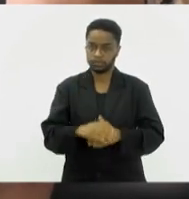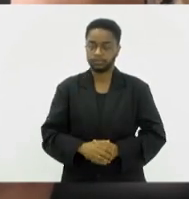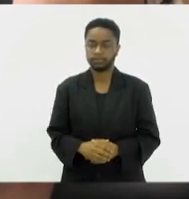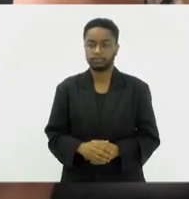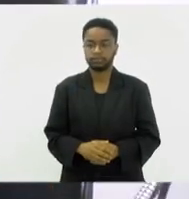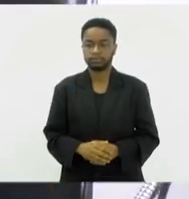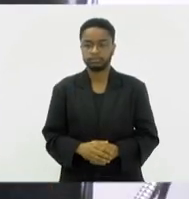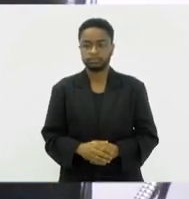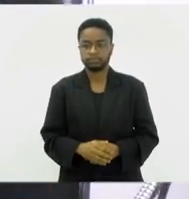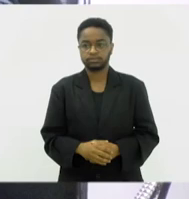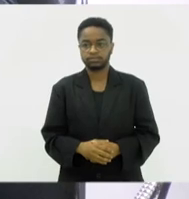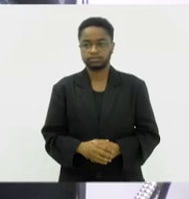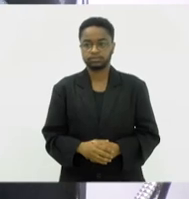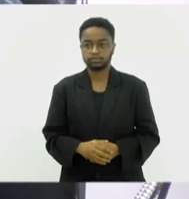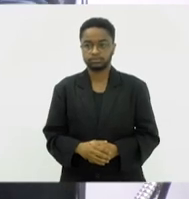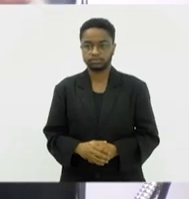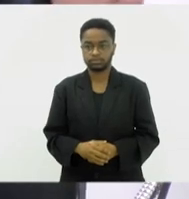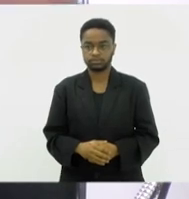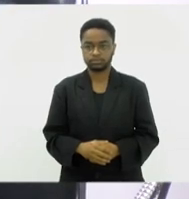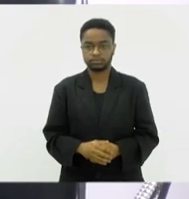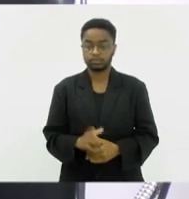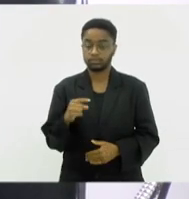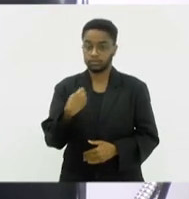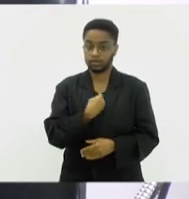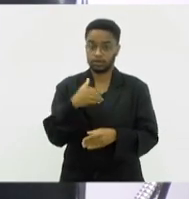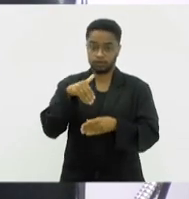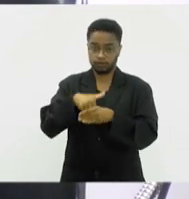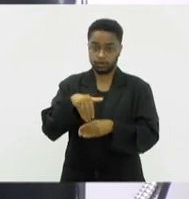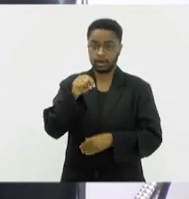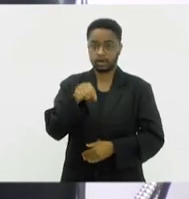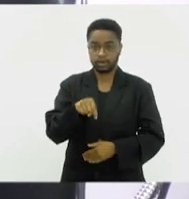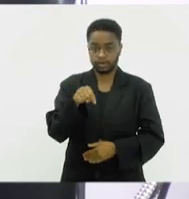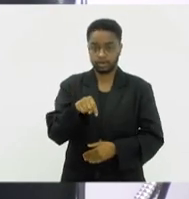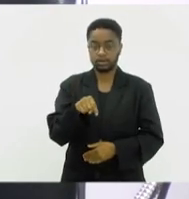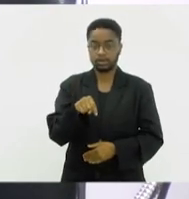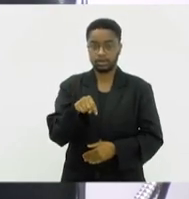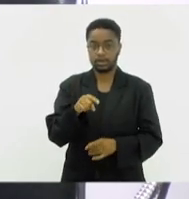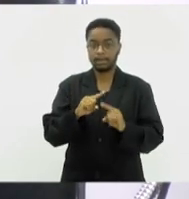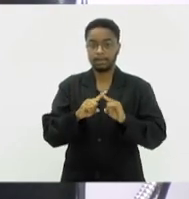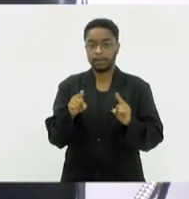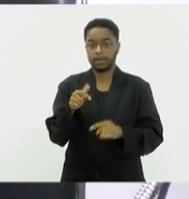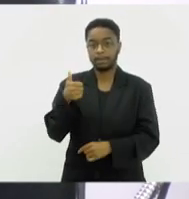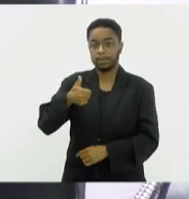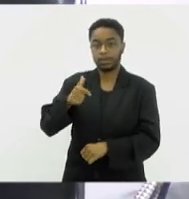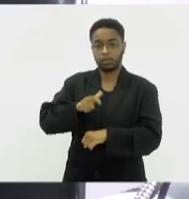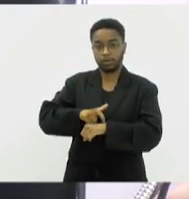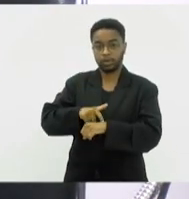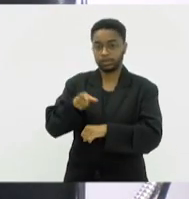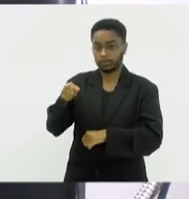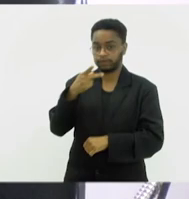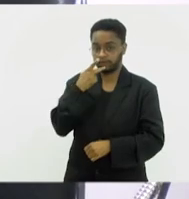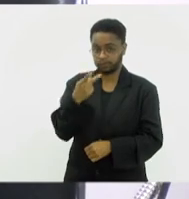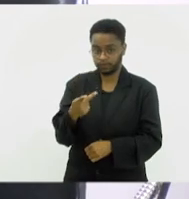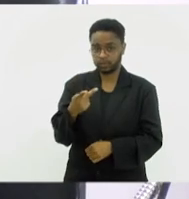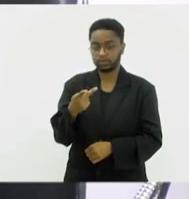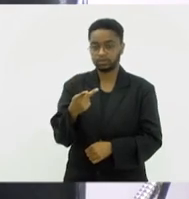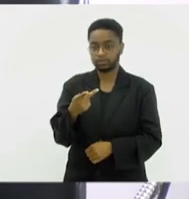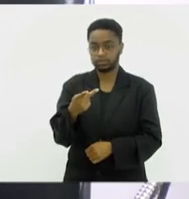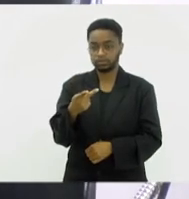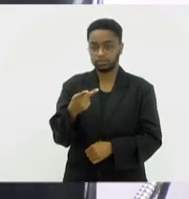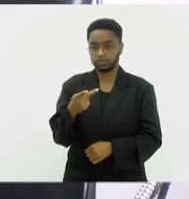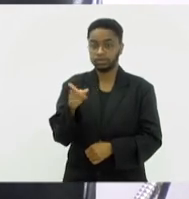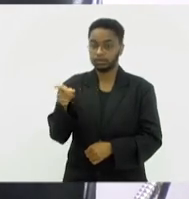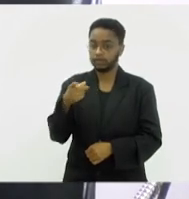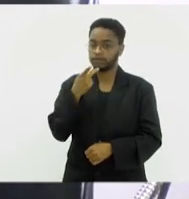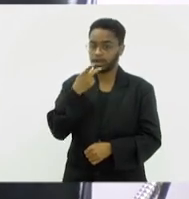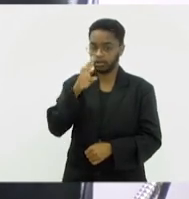aqui, eu vou votar no. A gente vai votar aqui no senhor, então na primeira fala do senhor, o senhor vai falar que você